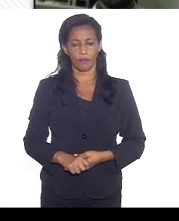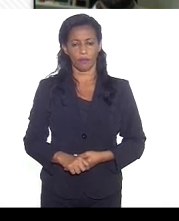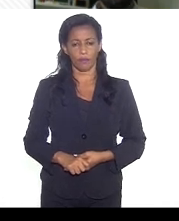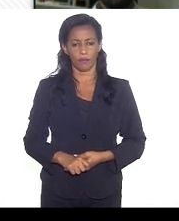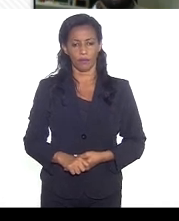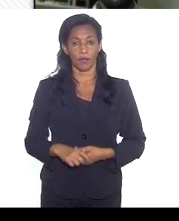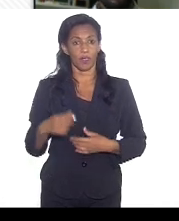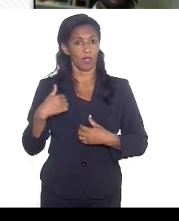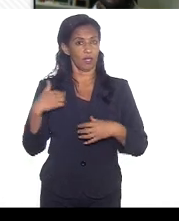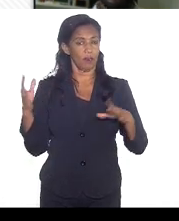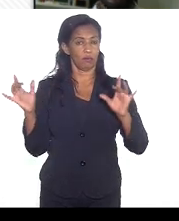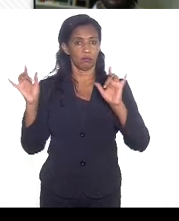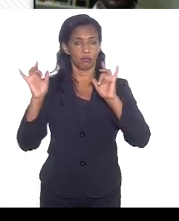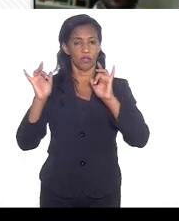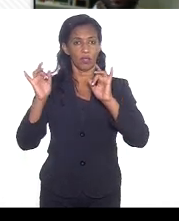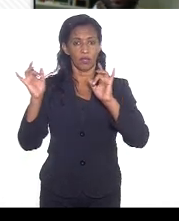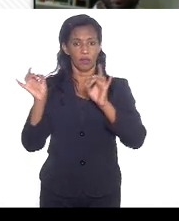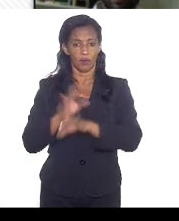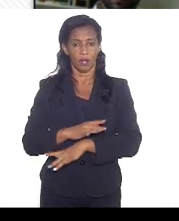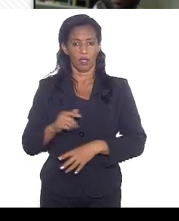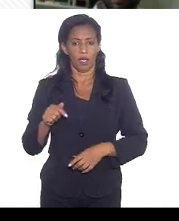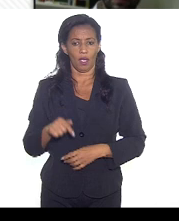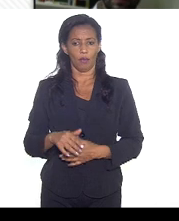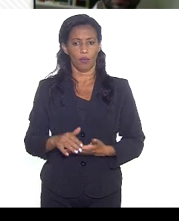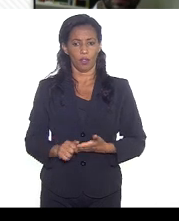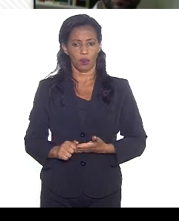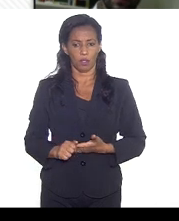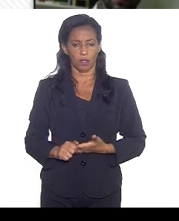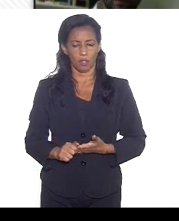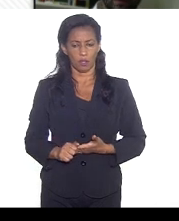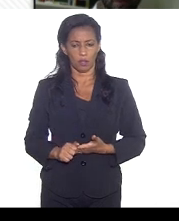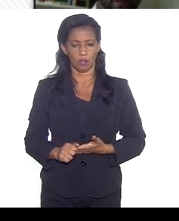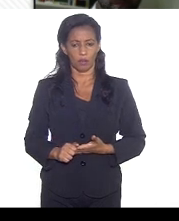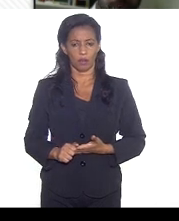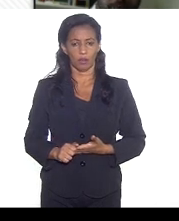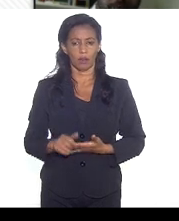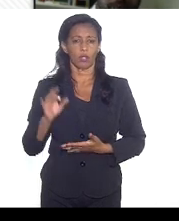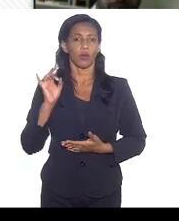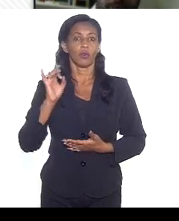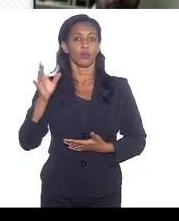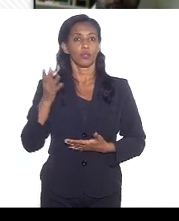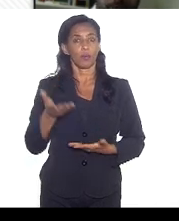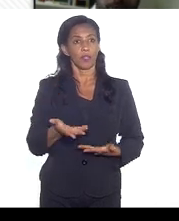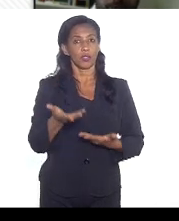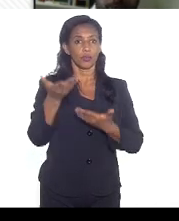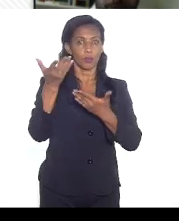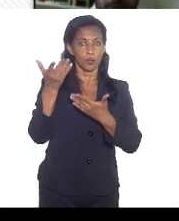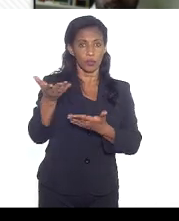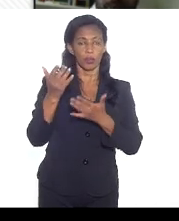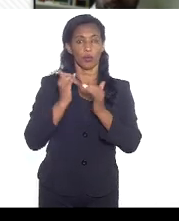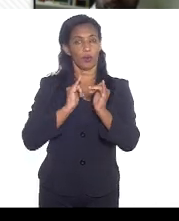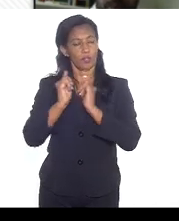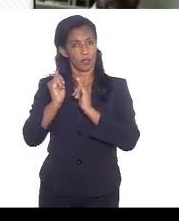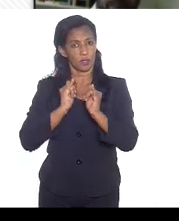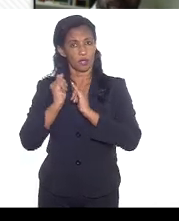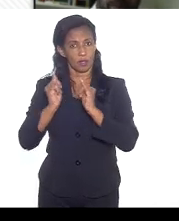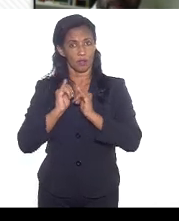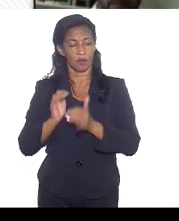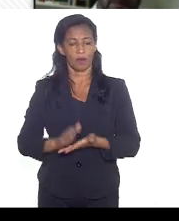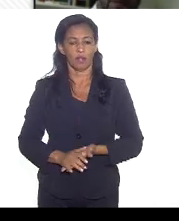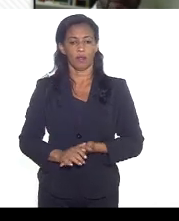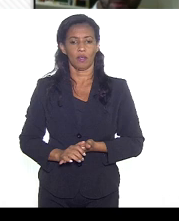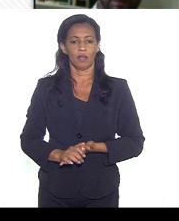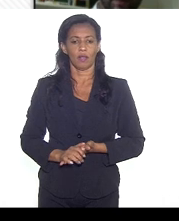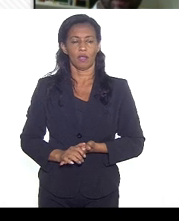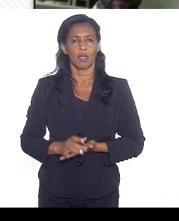Eu encerro aqui a apresentação. As informações adicionais são somente para os senhores, depois que quiserem mais informações. Deixa claro que é